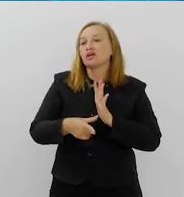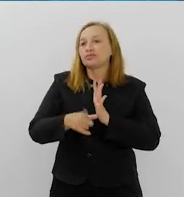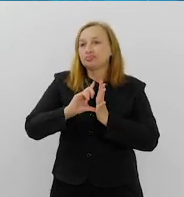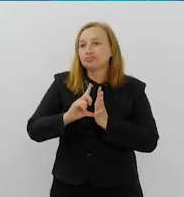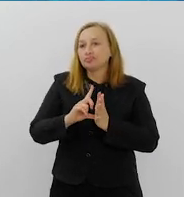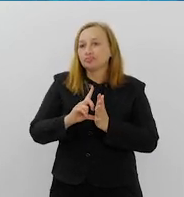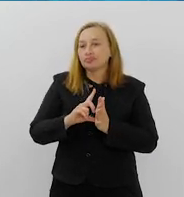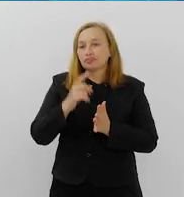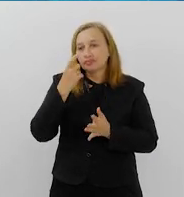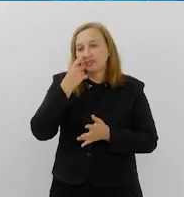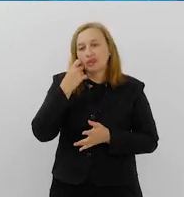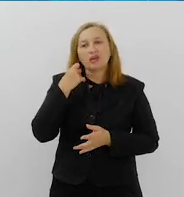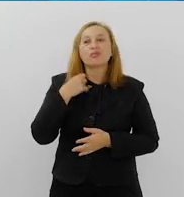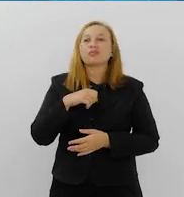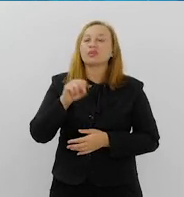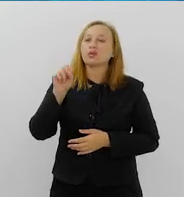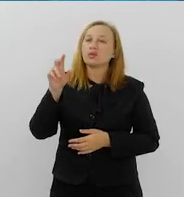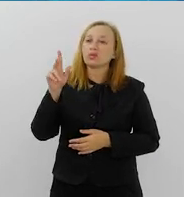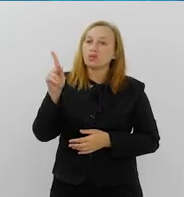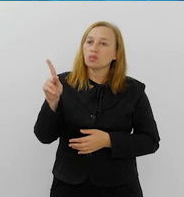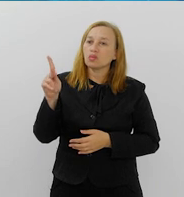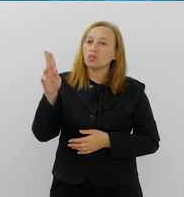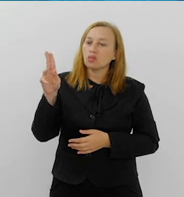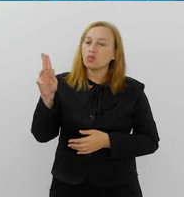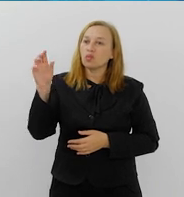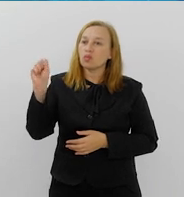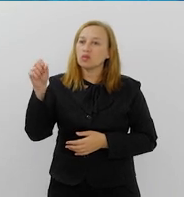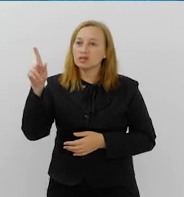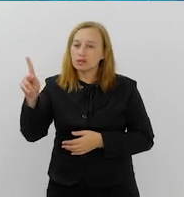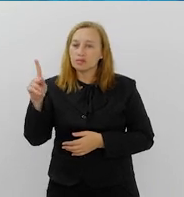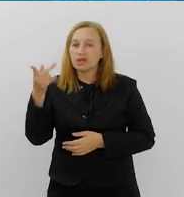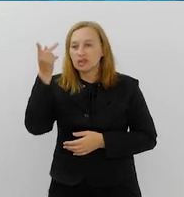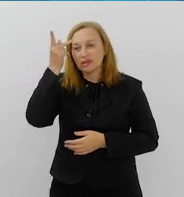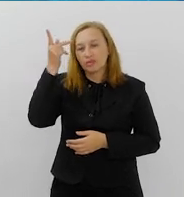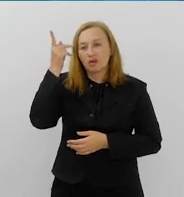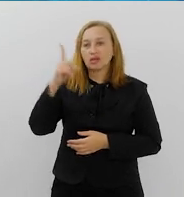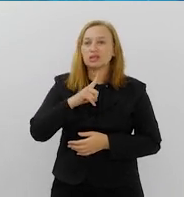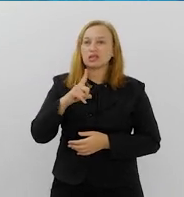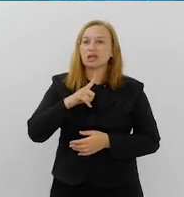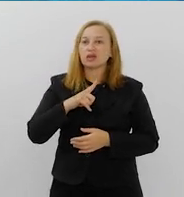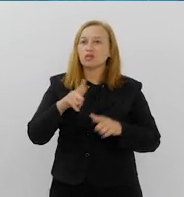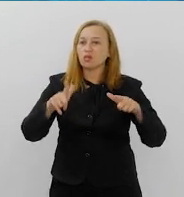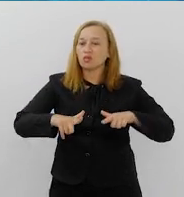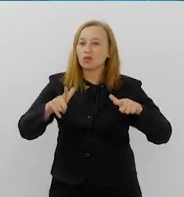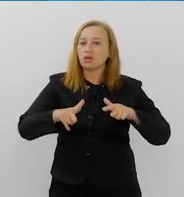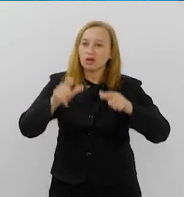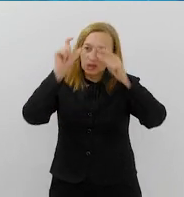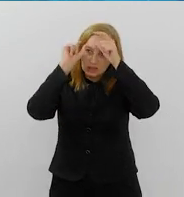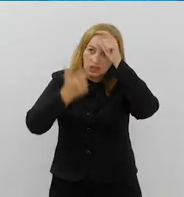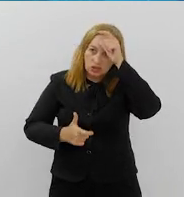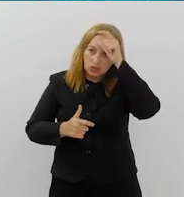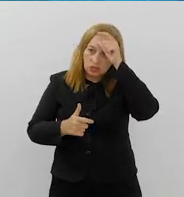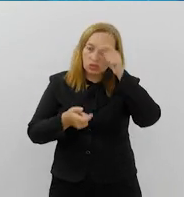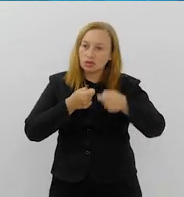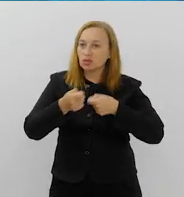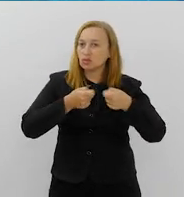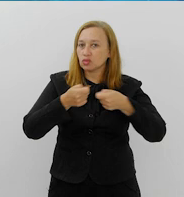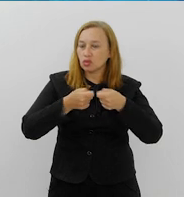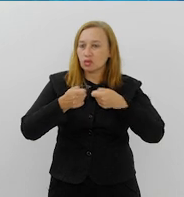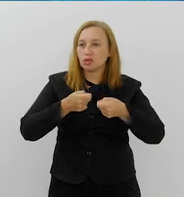tá? Tem tanto que na USP em São Paulo você tem um ambulatório, chama ambulatório de transtorno de